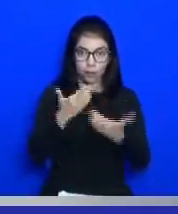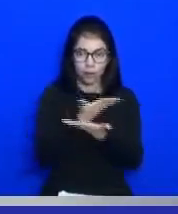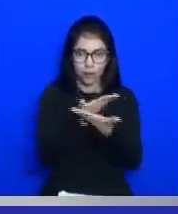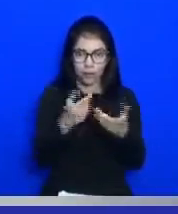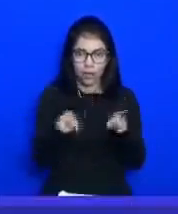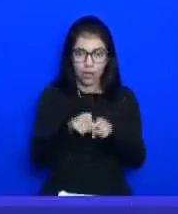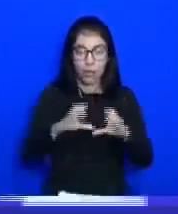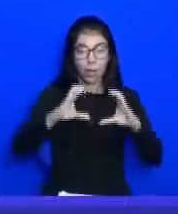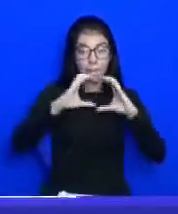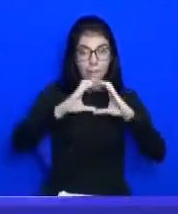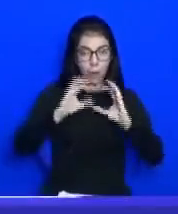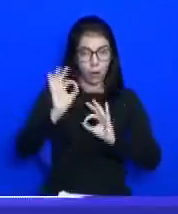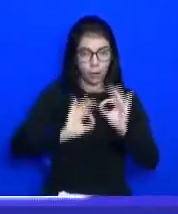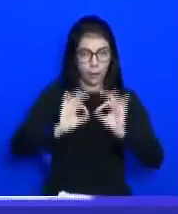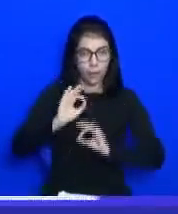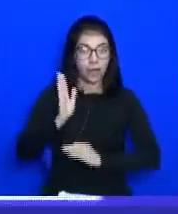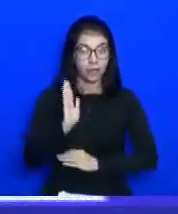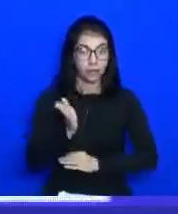Bolas posicionadas.